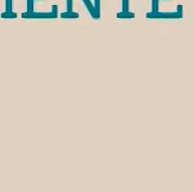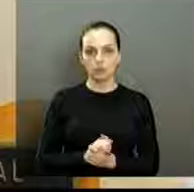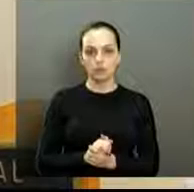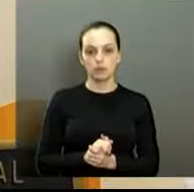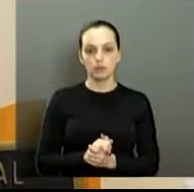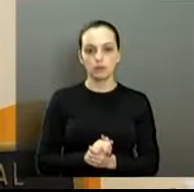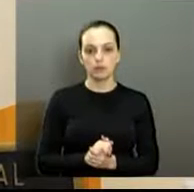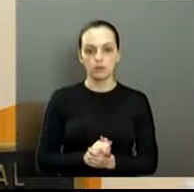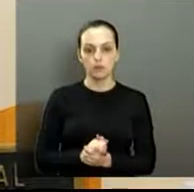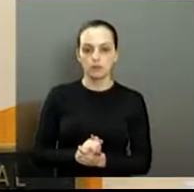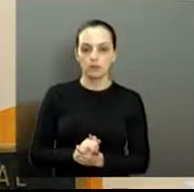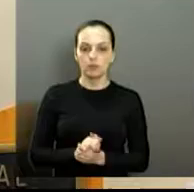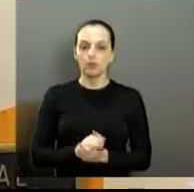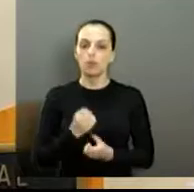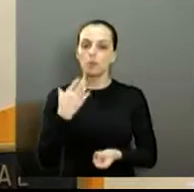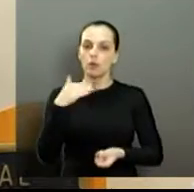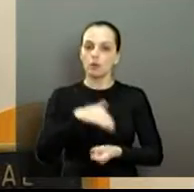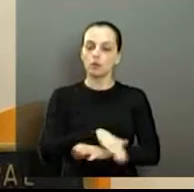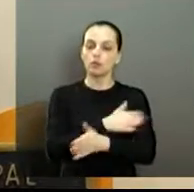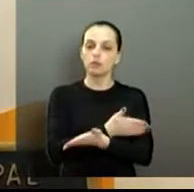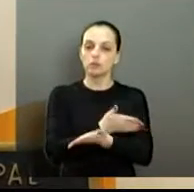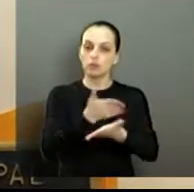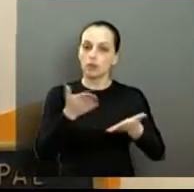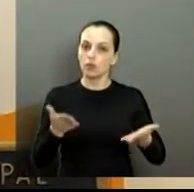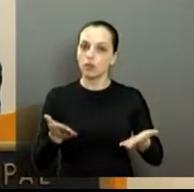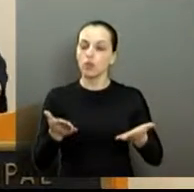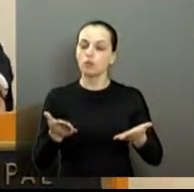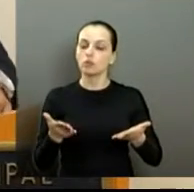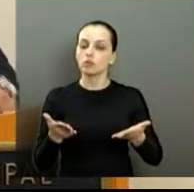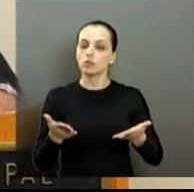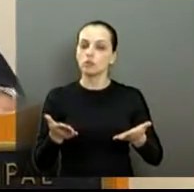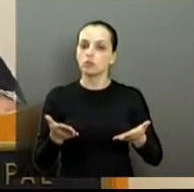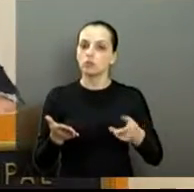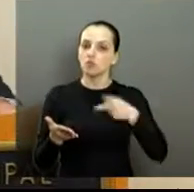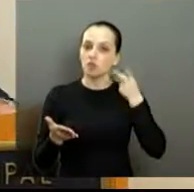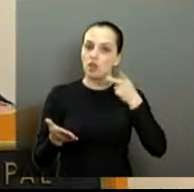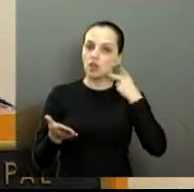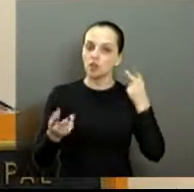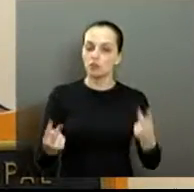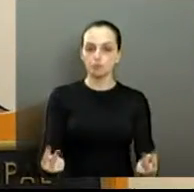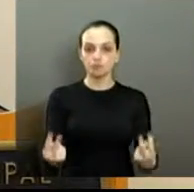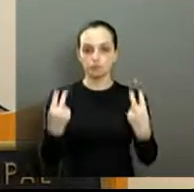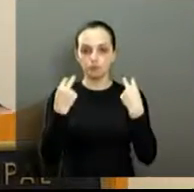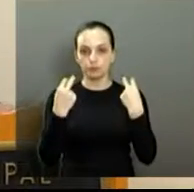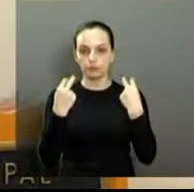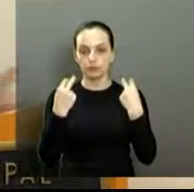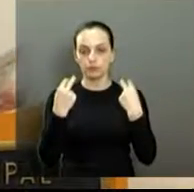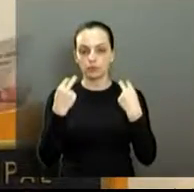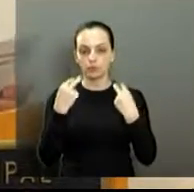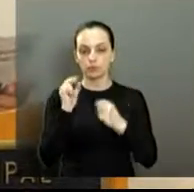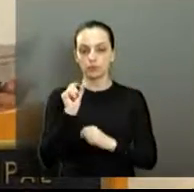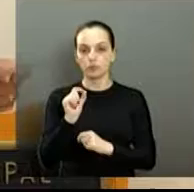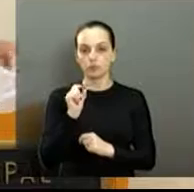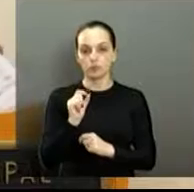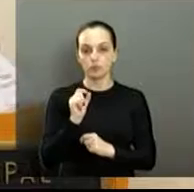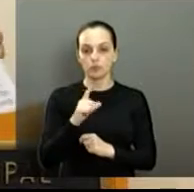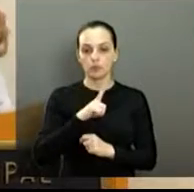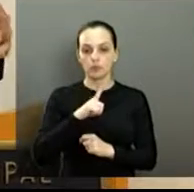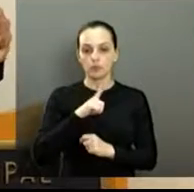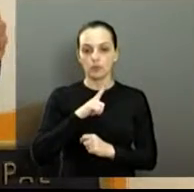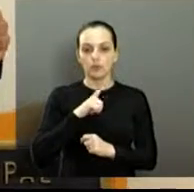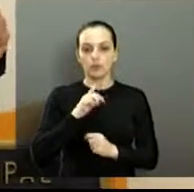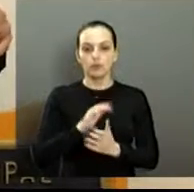boa noite a todos quando foi presidente e nobres vereadores quem nos ouve nos assiste mas